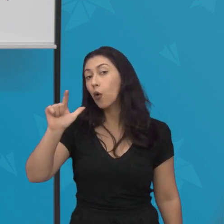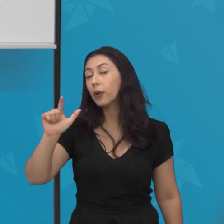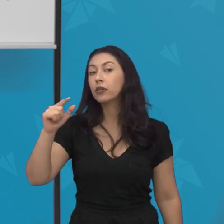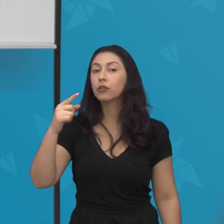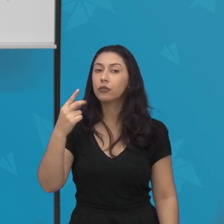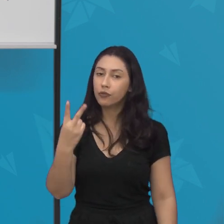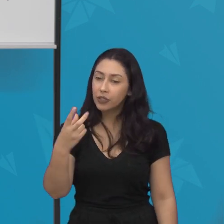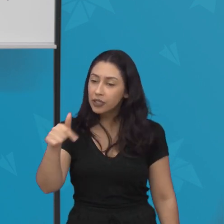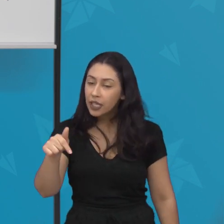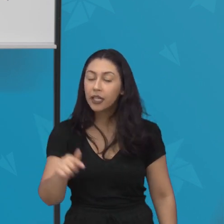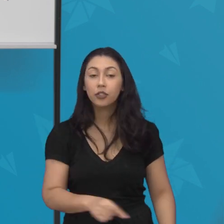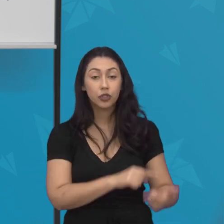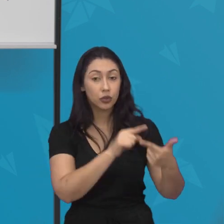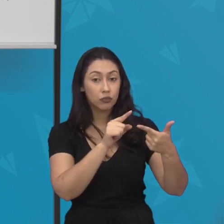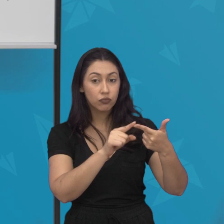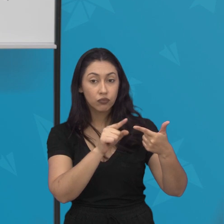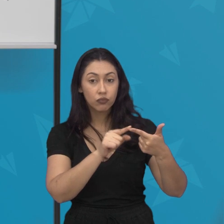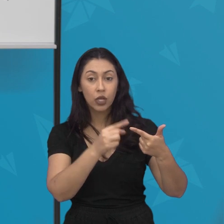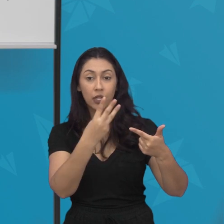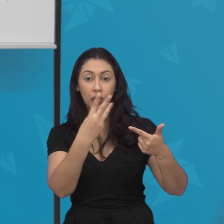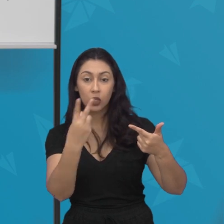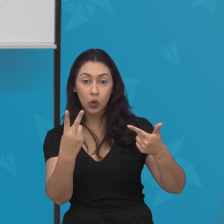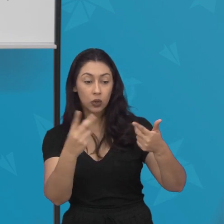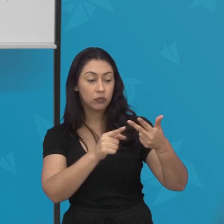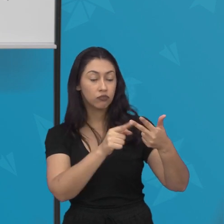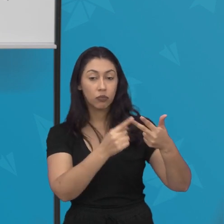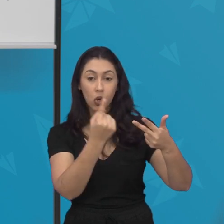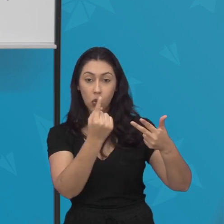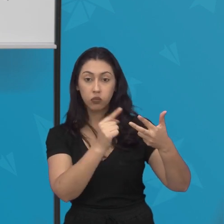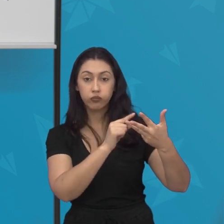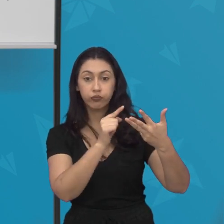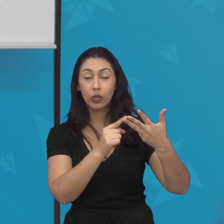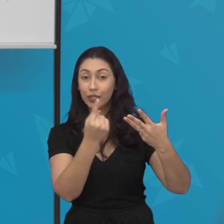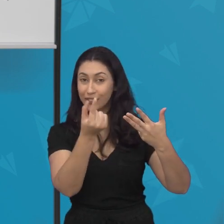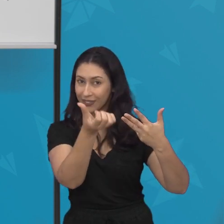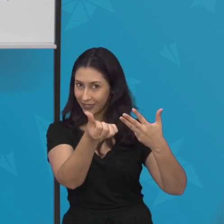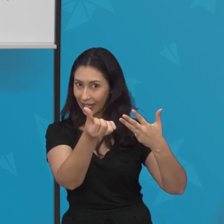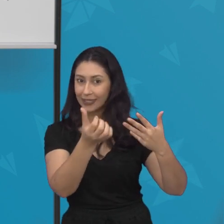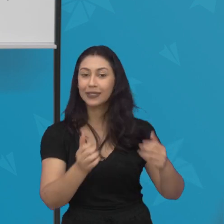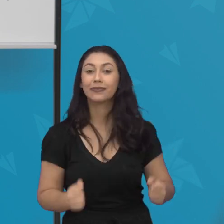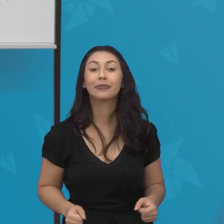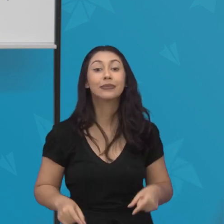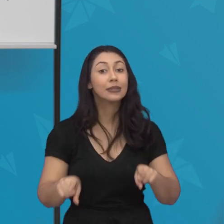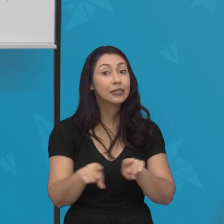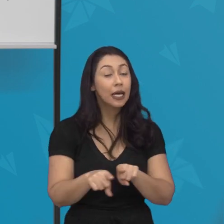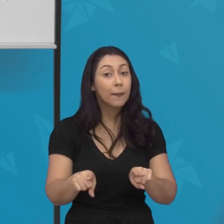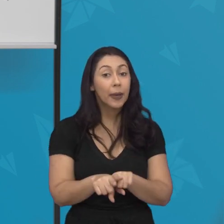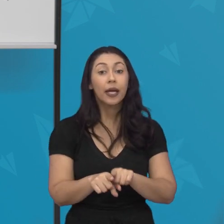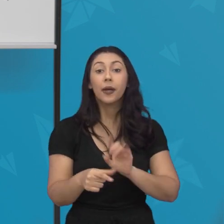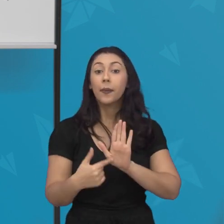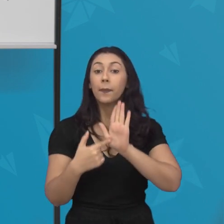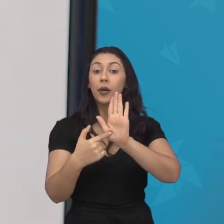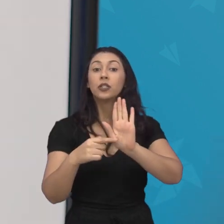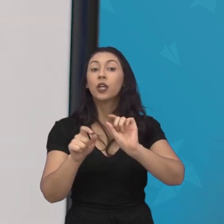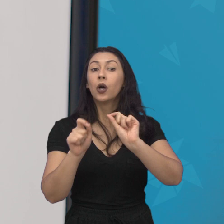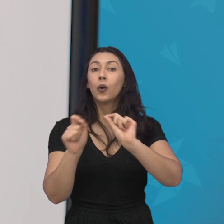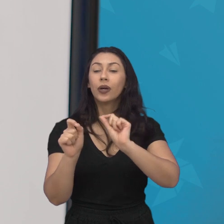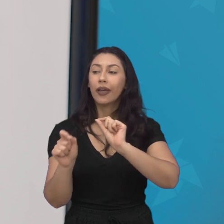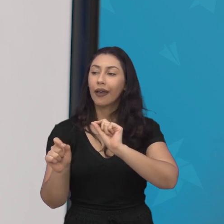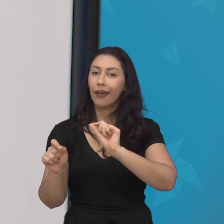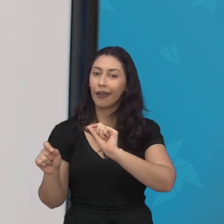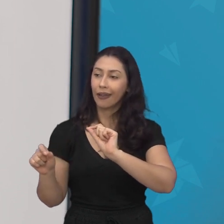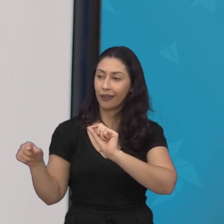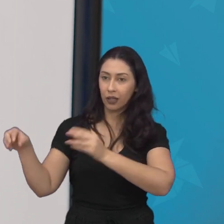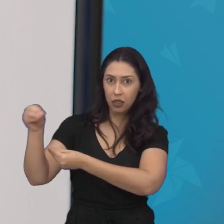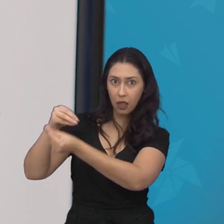valendo 27, o enxofre 32, hidrogênio 1, oxigênio 16. E também deixei ali que no exercício ele falava o quê? Vai se transformar em